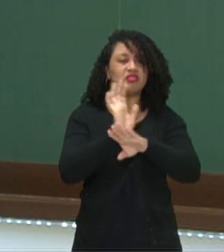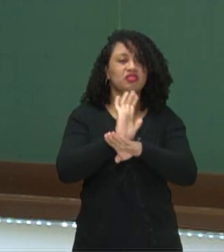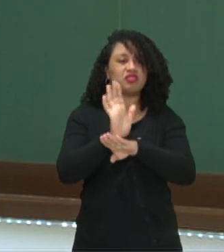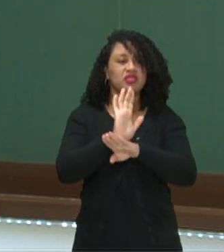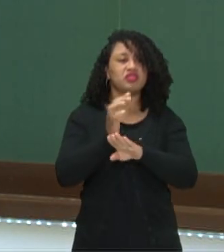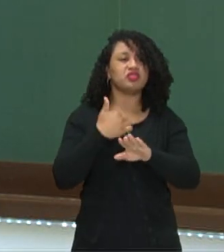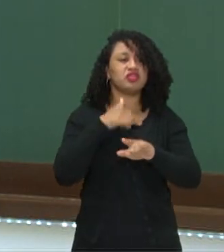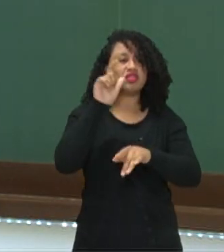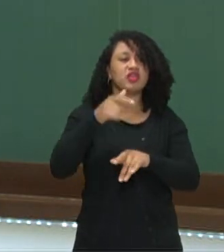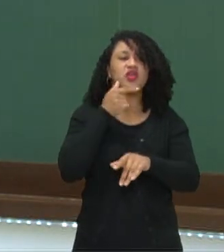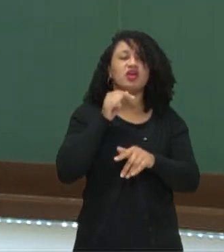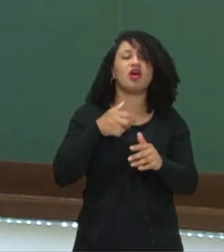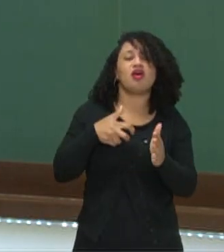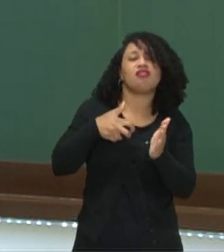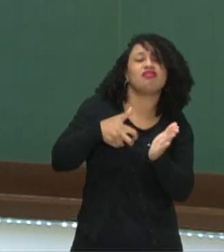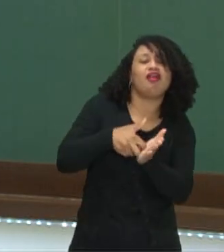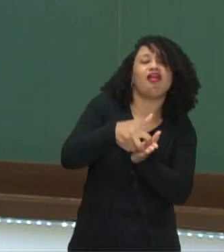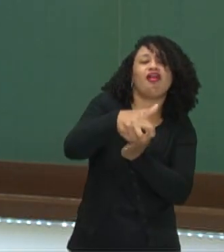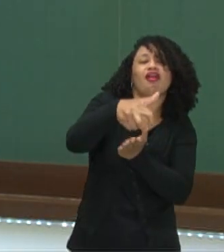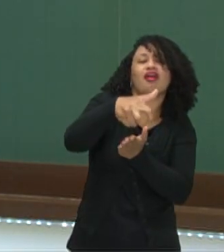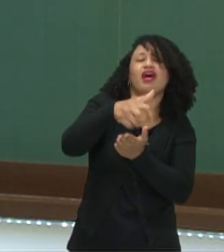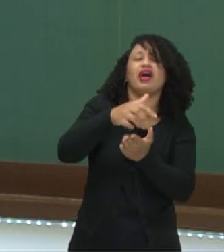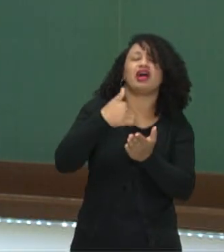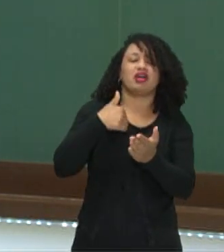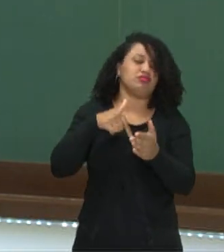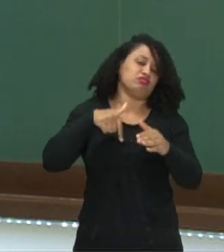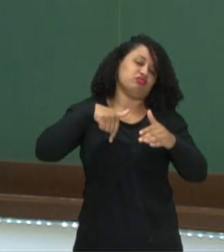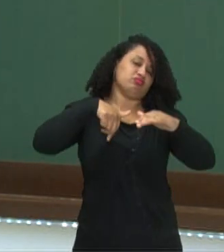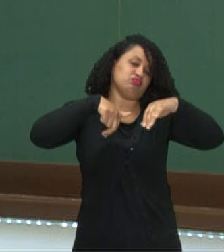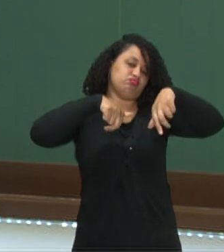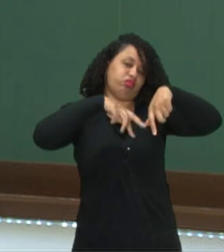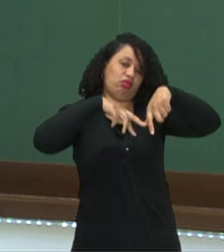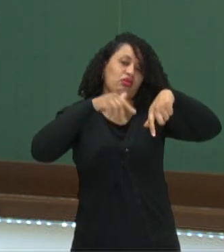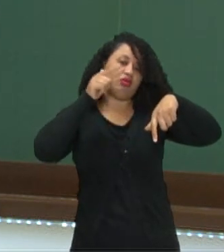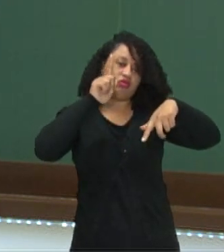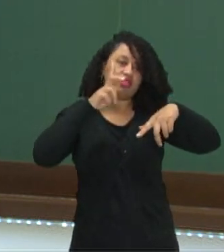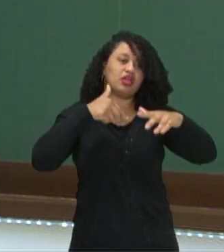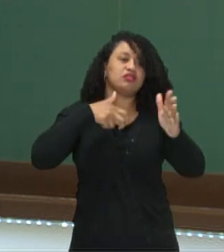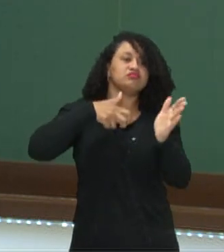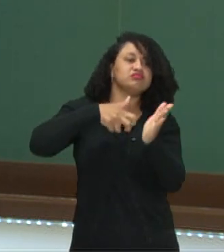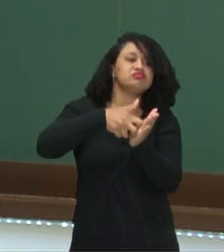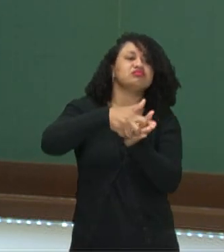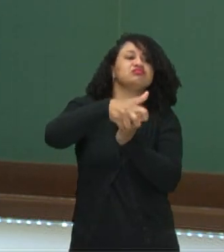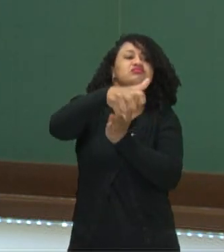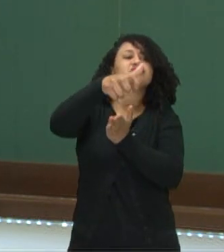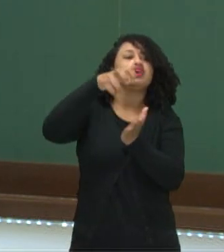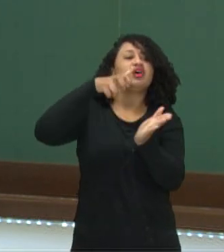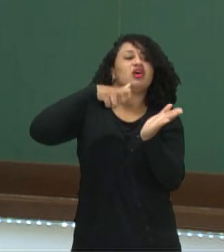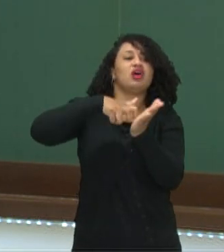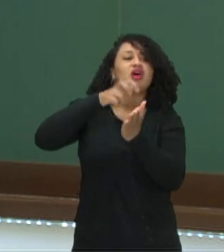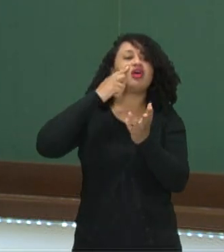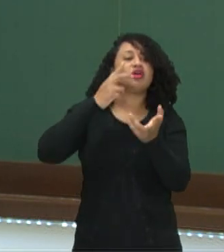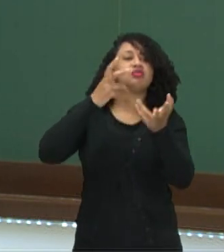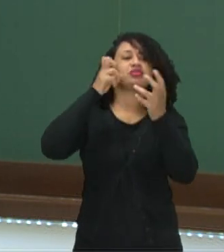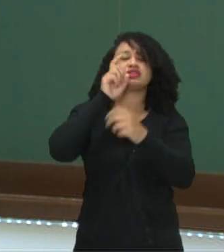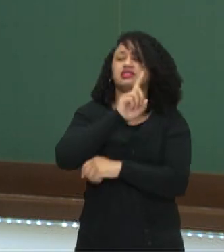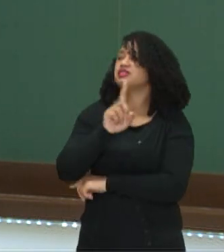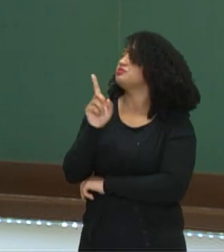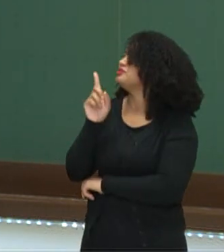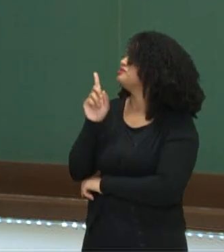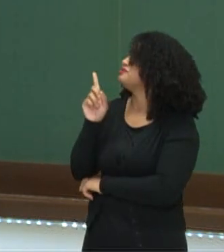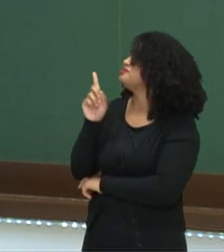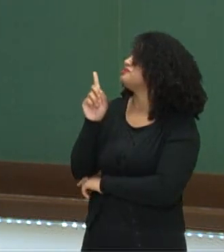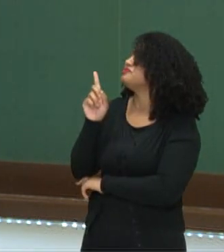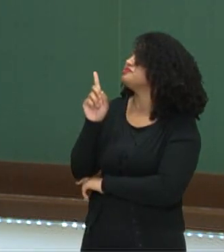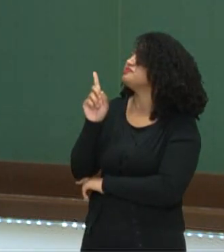jogador comemorando um gol, possivelmente, e o cara que ele desliza, né, com a canela em seus